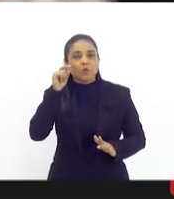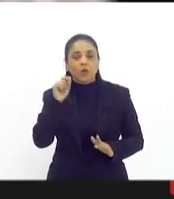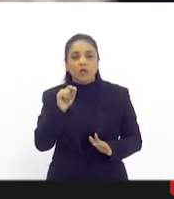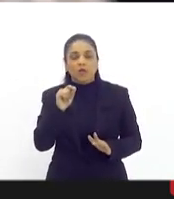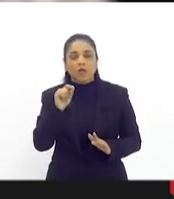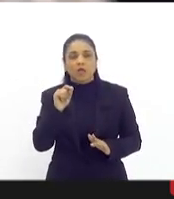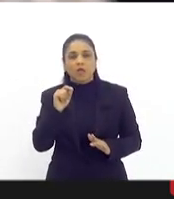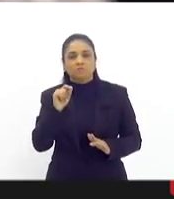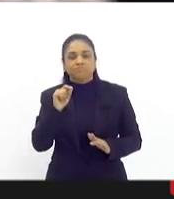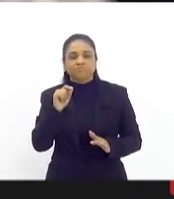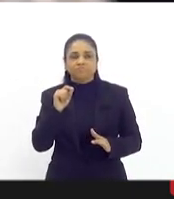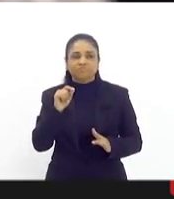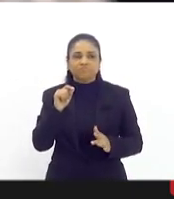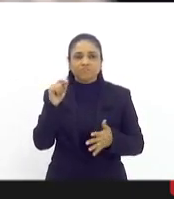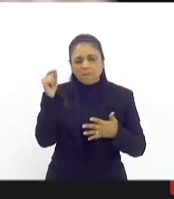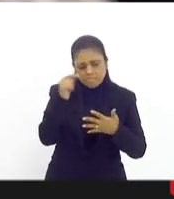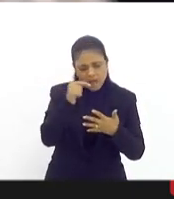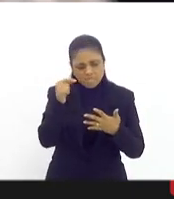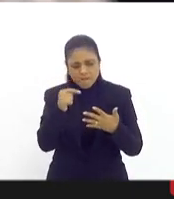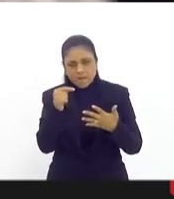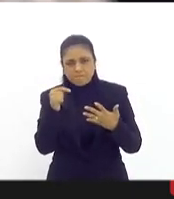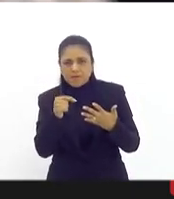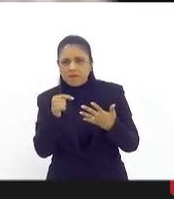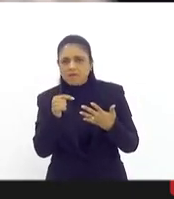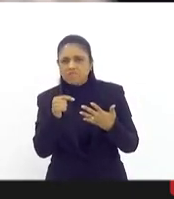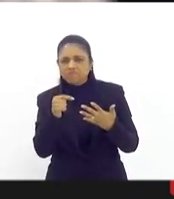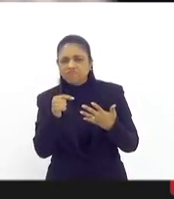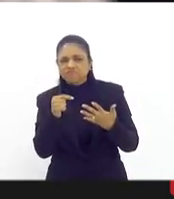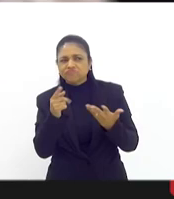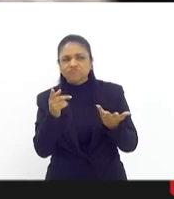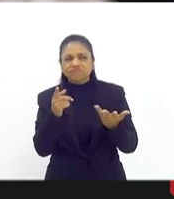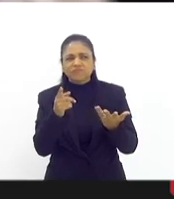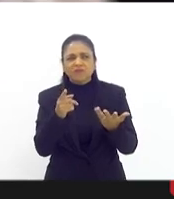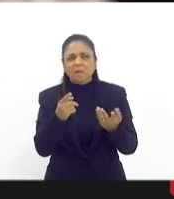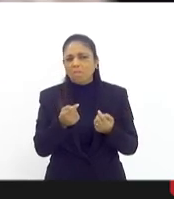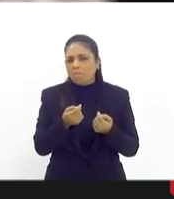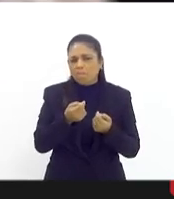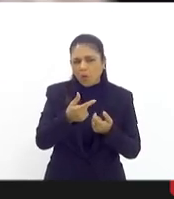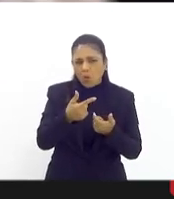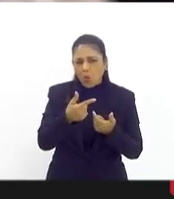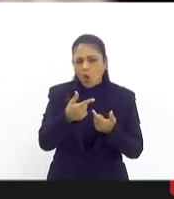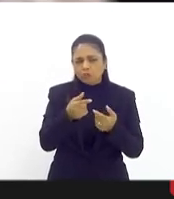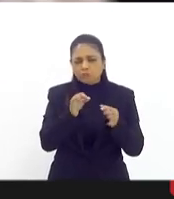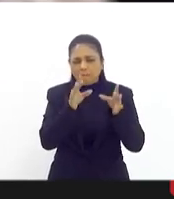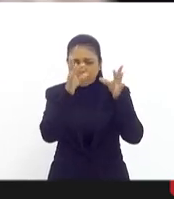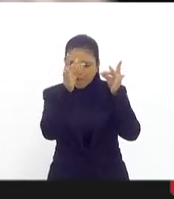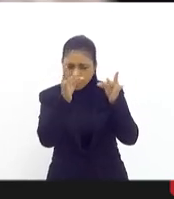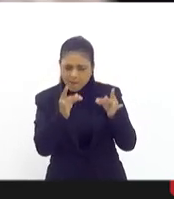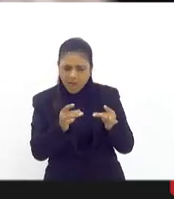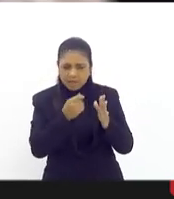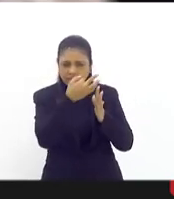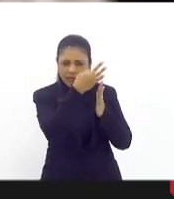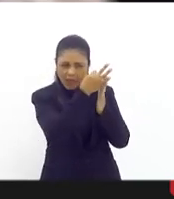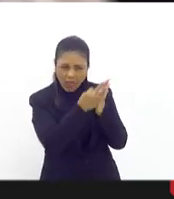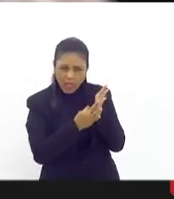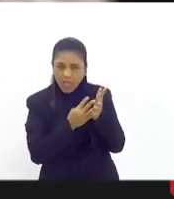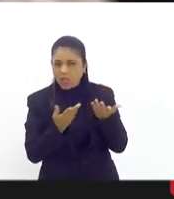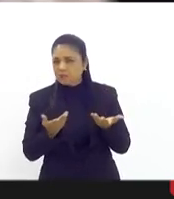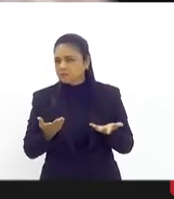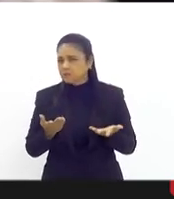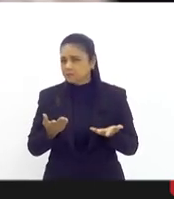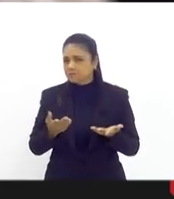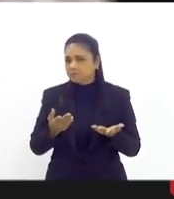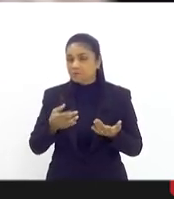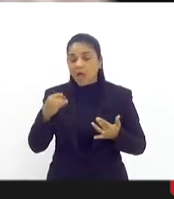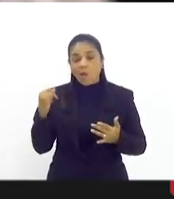apontar uma ou outra coisa iria requerer ali um trabalho mais minucioso, de detalhamento de texto, mas acredito que o